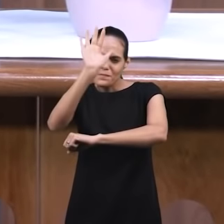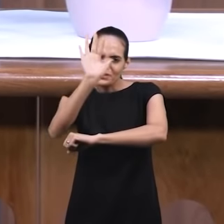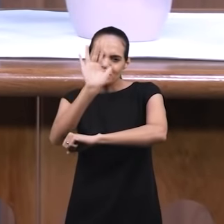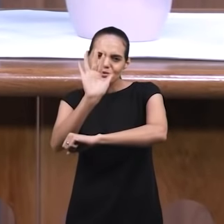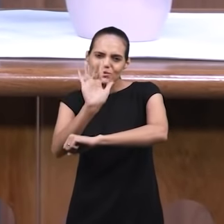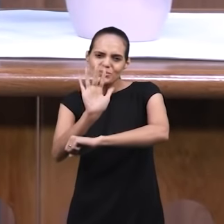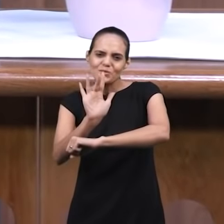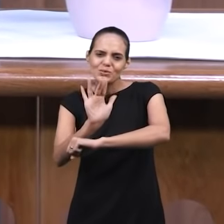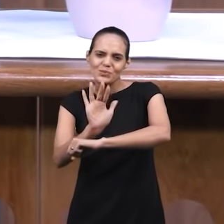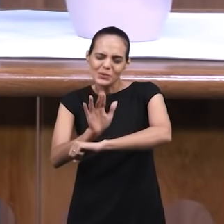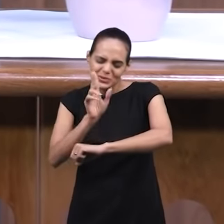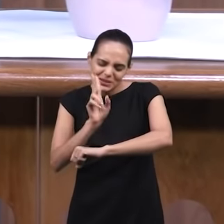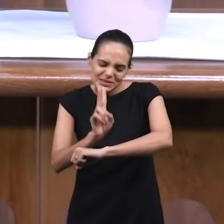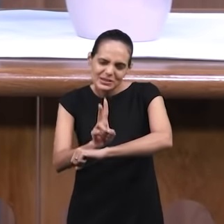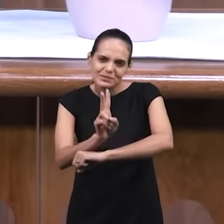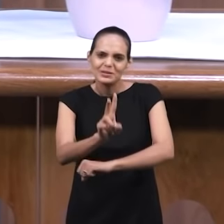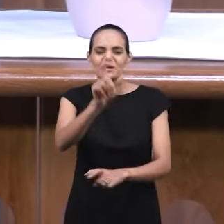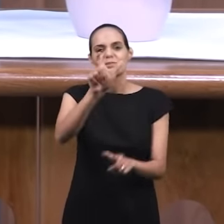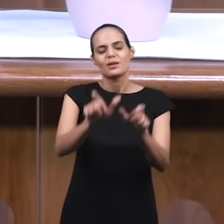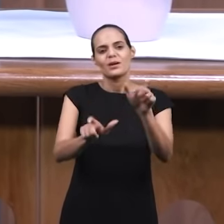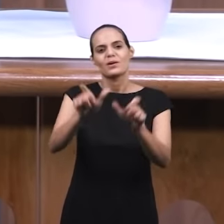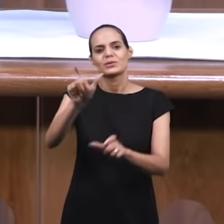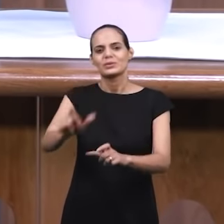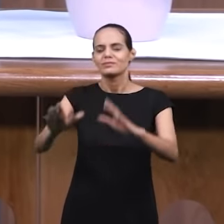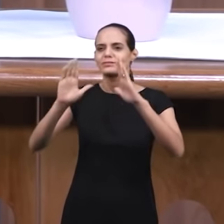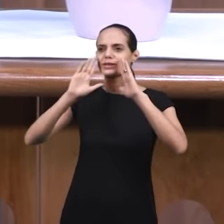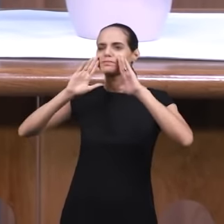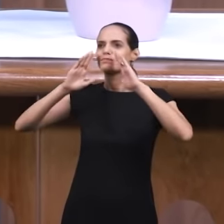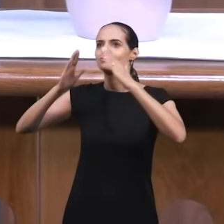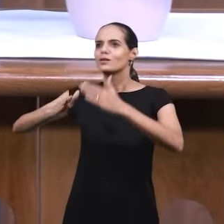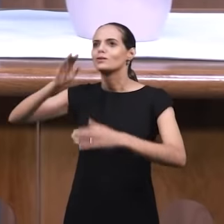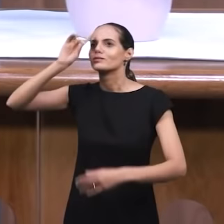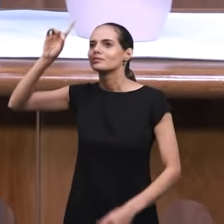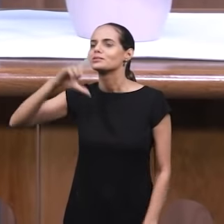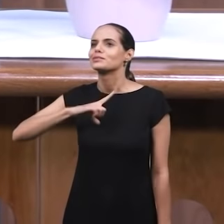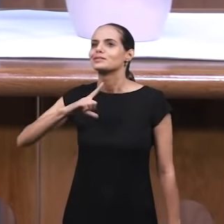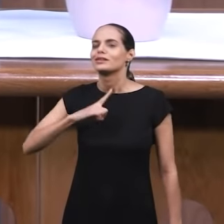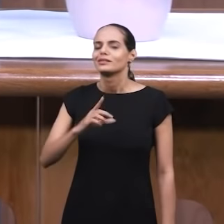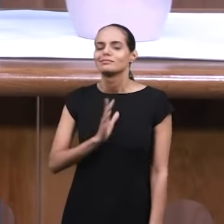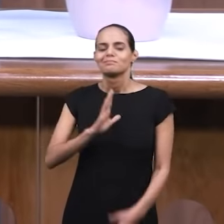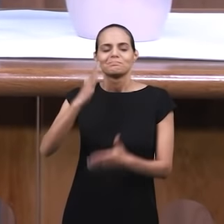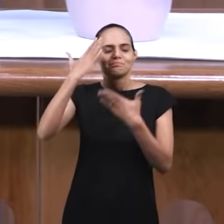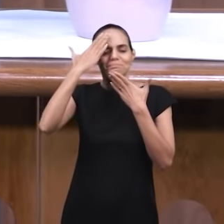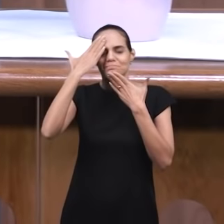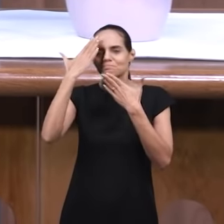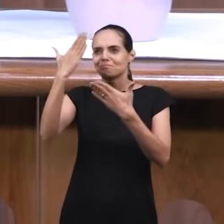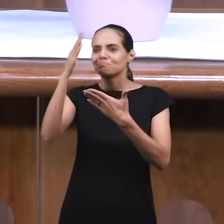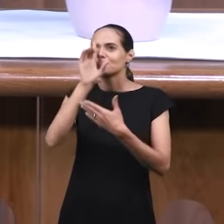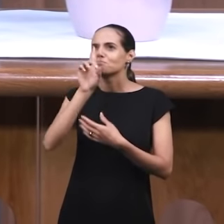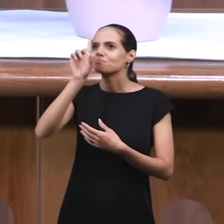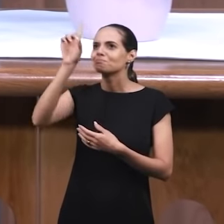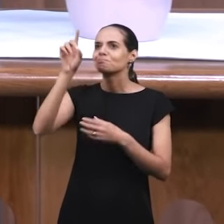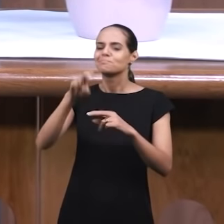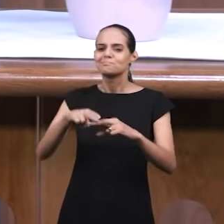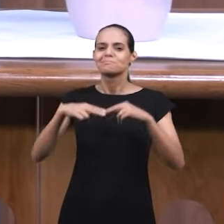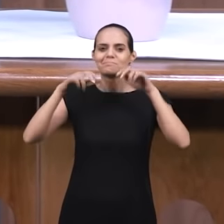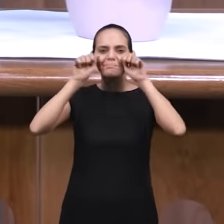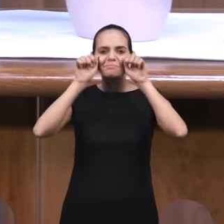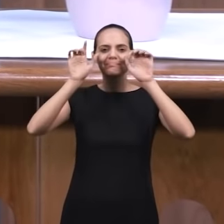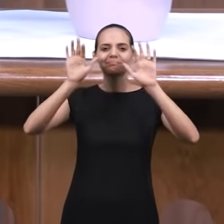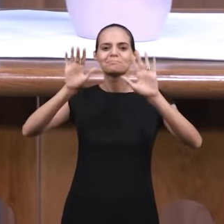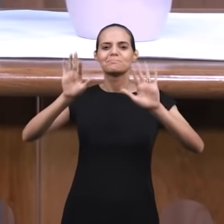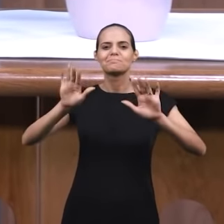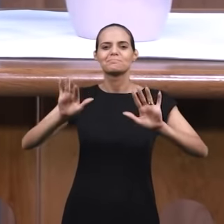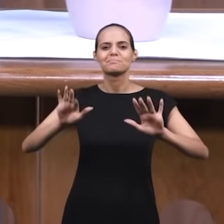faltam sobre aqueles que se voltam para Ele com o coração agradecido, em razão de ter recebido